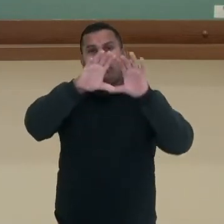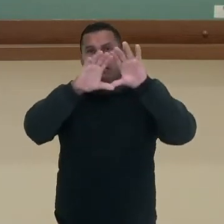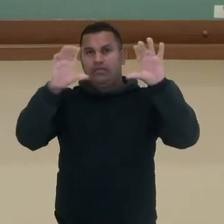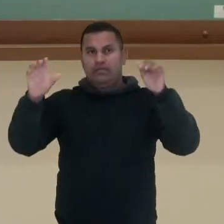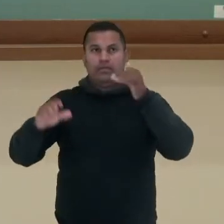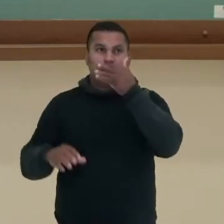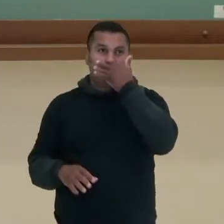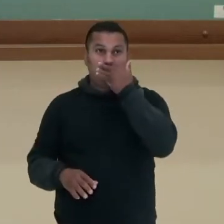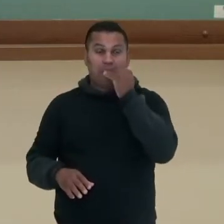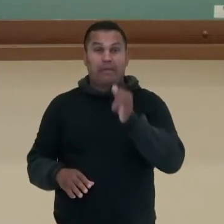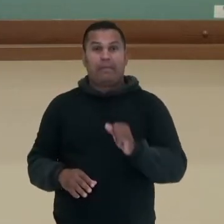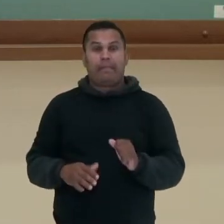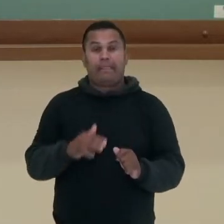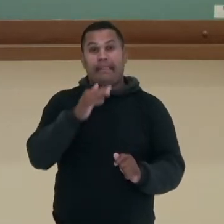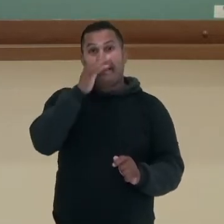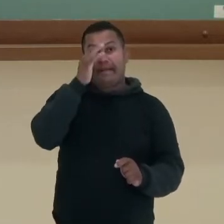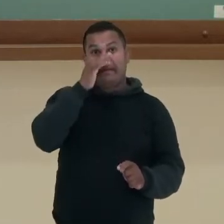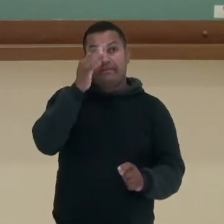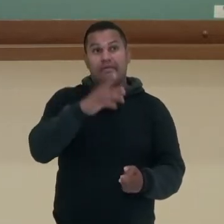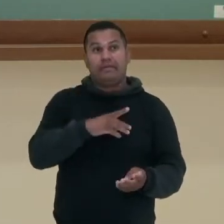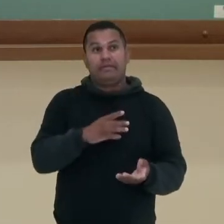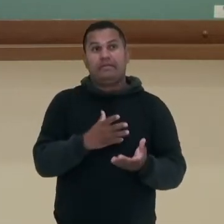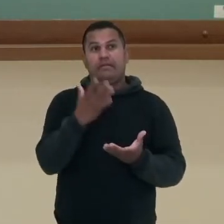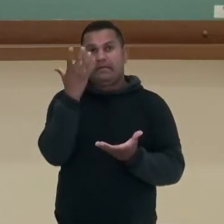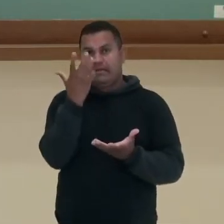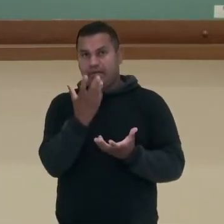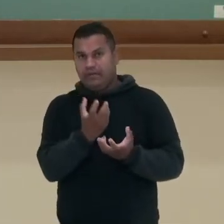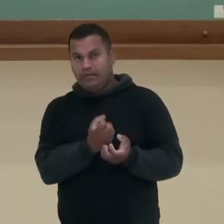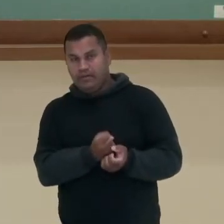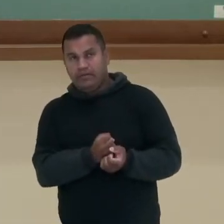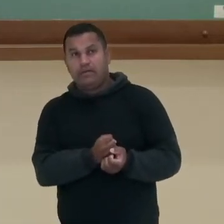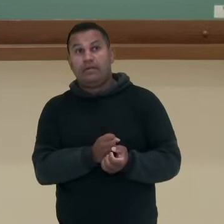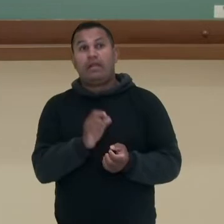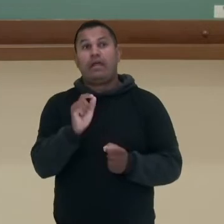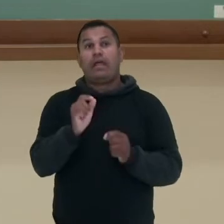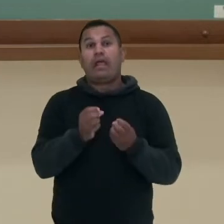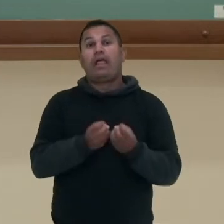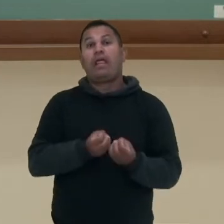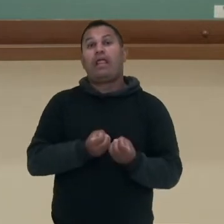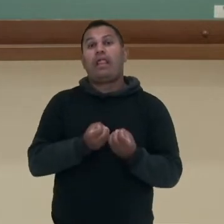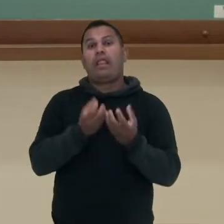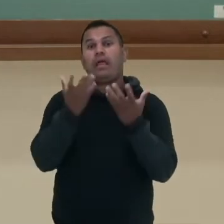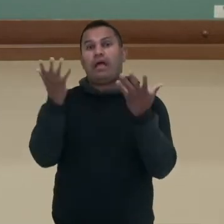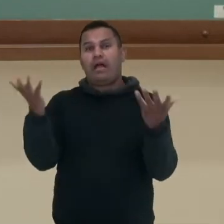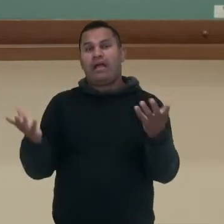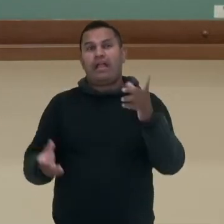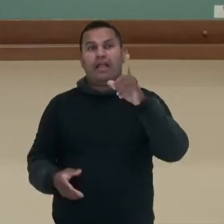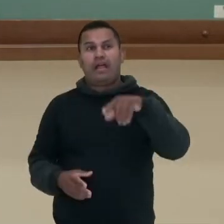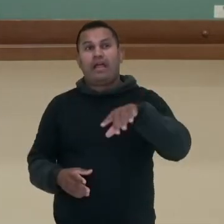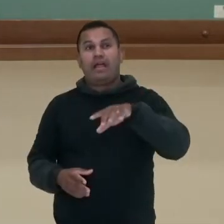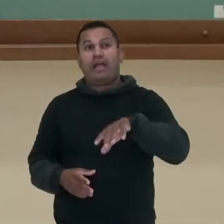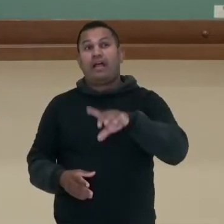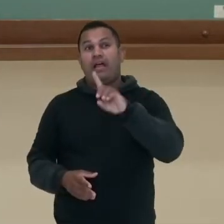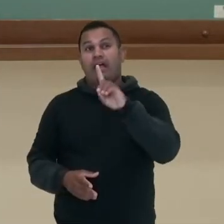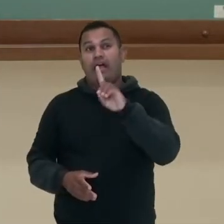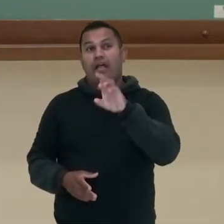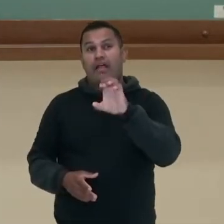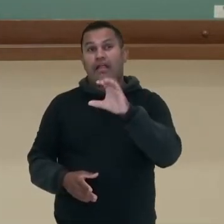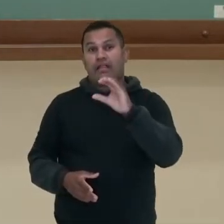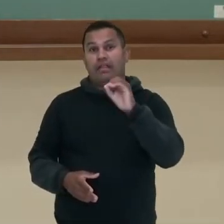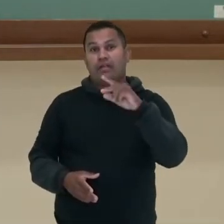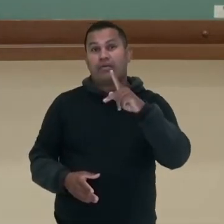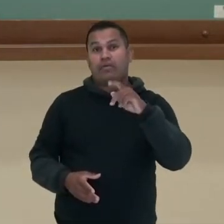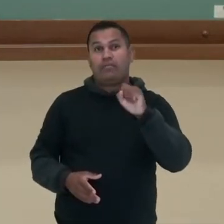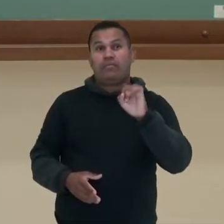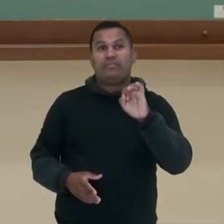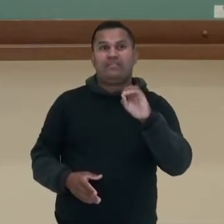plantas capturam. Quem que libera? Respiração, que é um processo natural, a decomposição, que também é um processo natural, mas